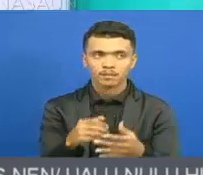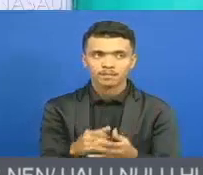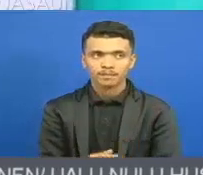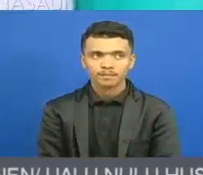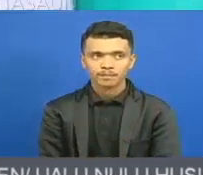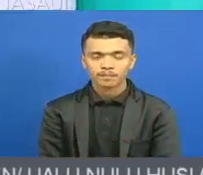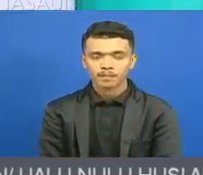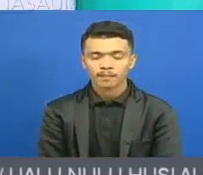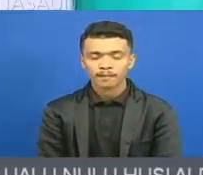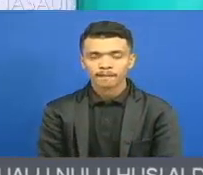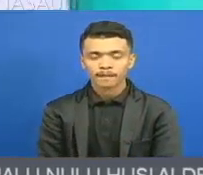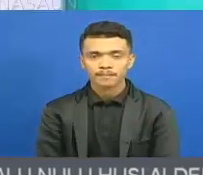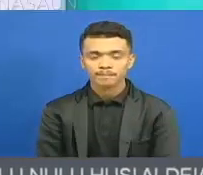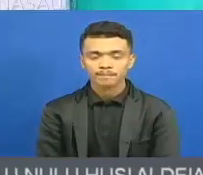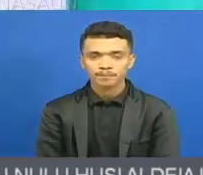centros e tenha